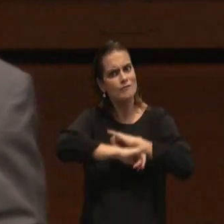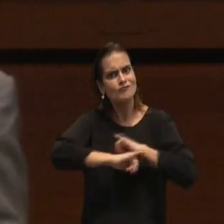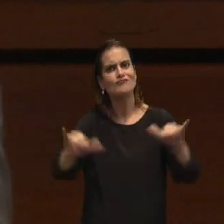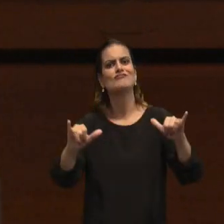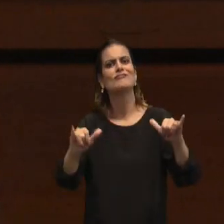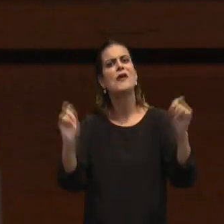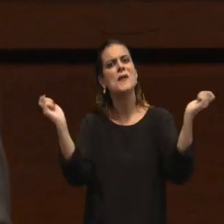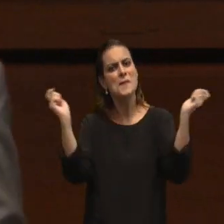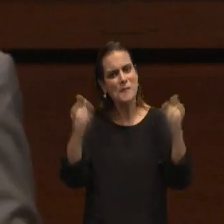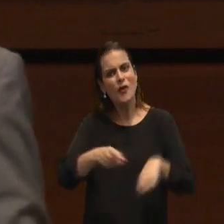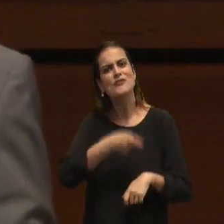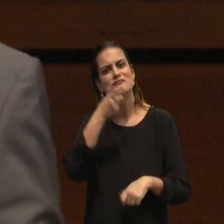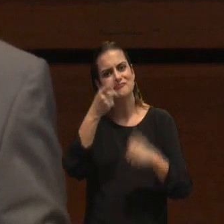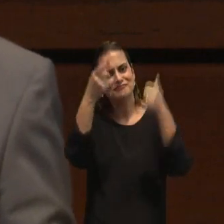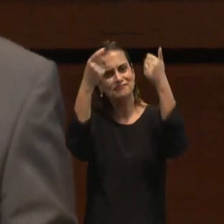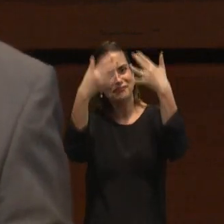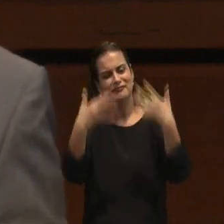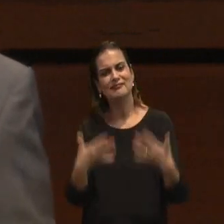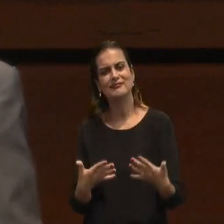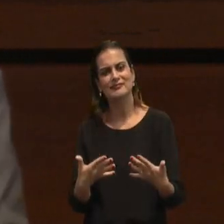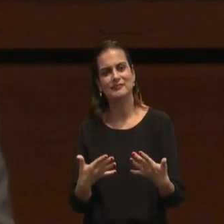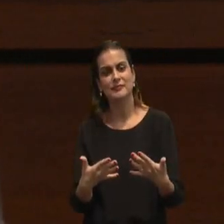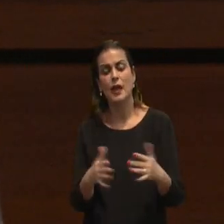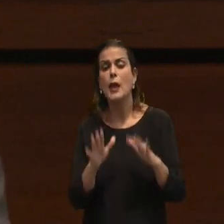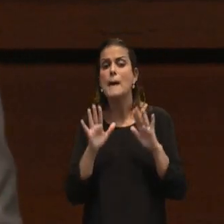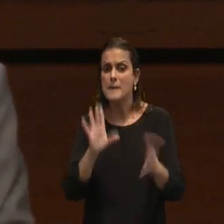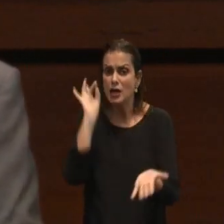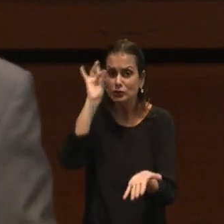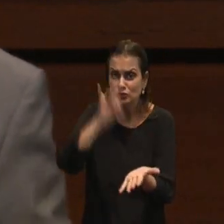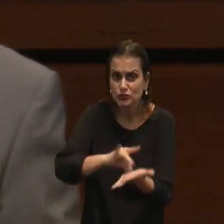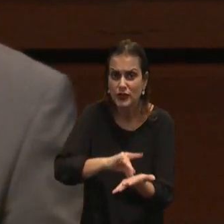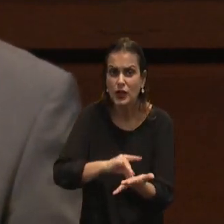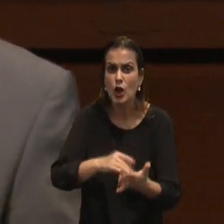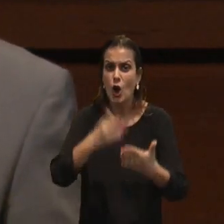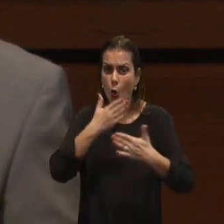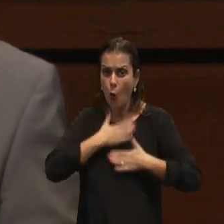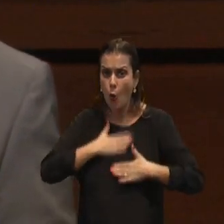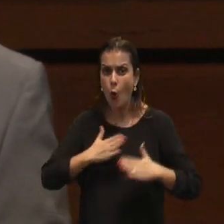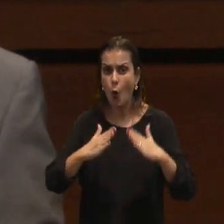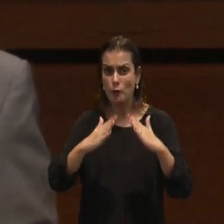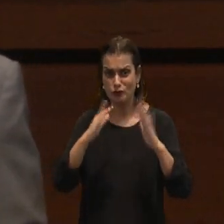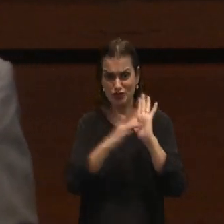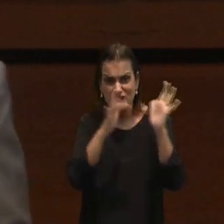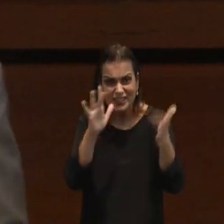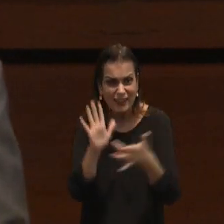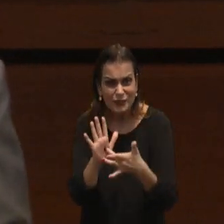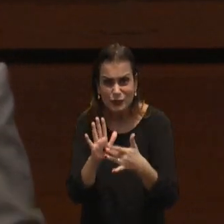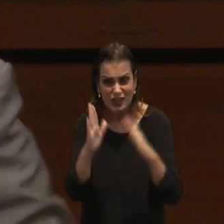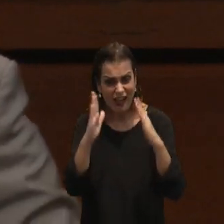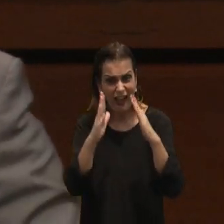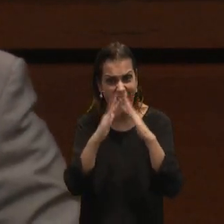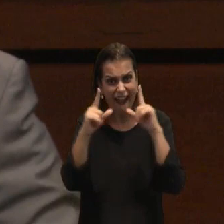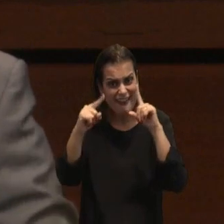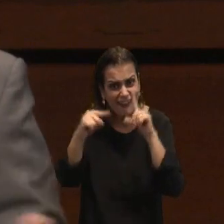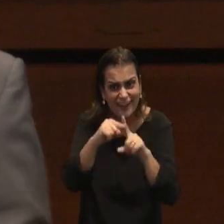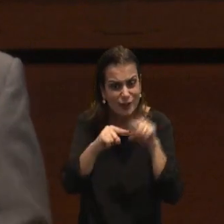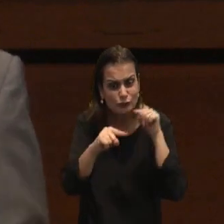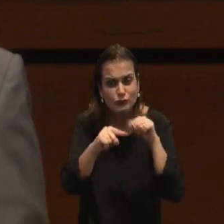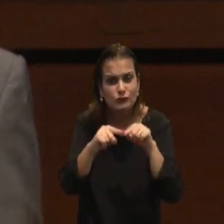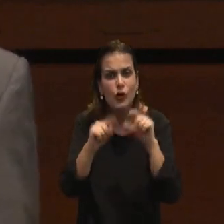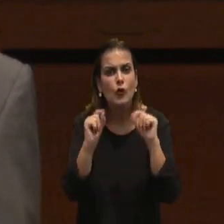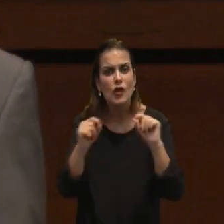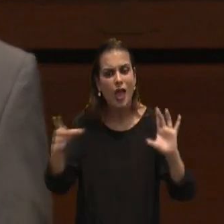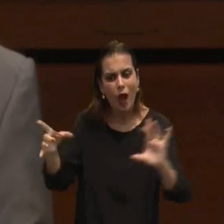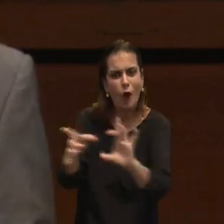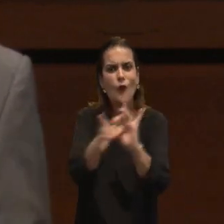poderíamos também citar para os irmãos. Mas a verdade é que nós temos no corpo de Cristo a possibilidade desta